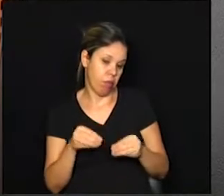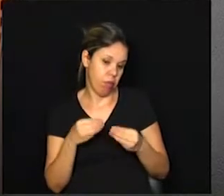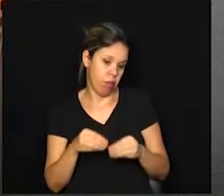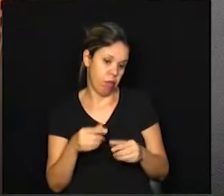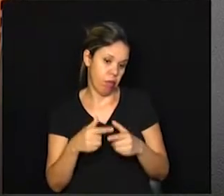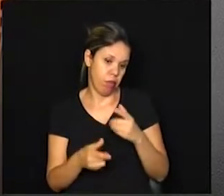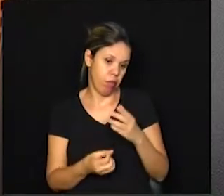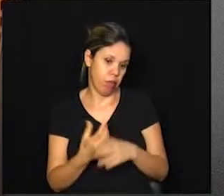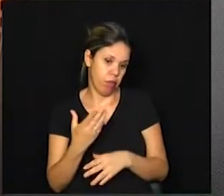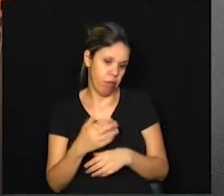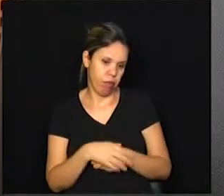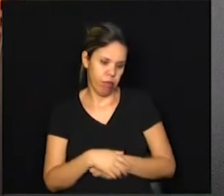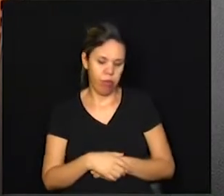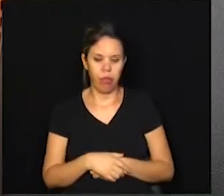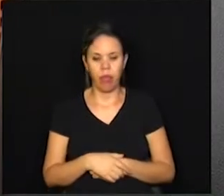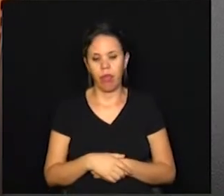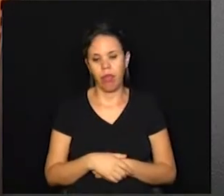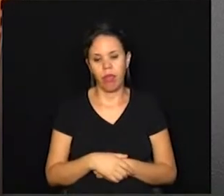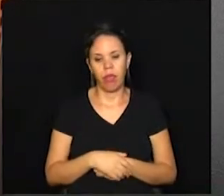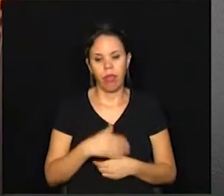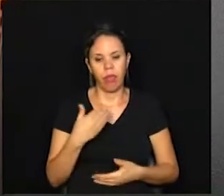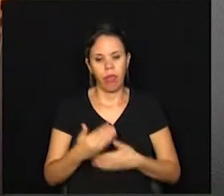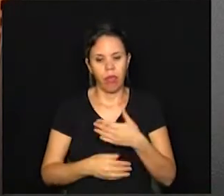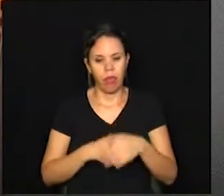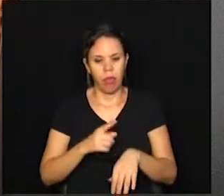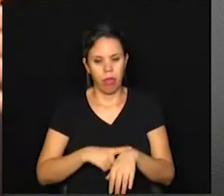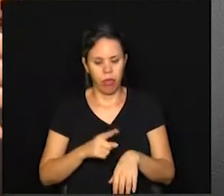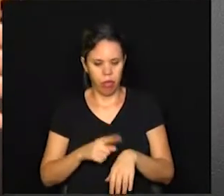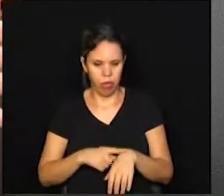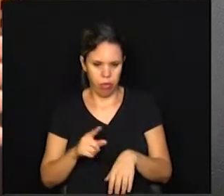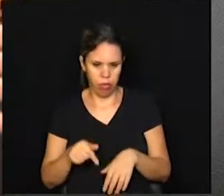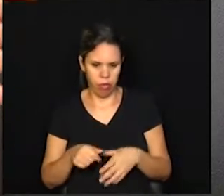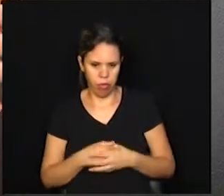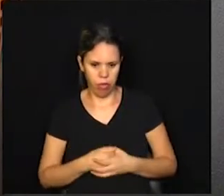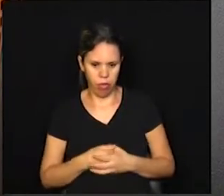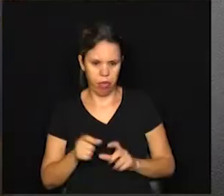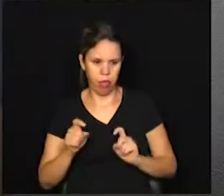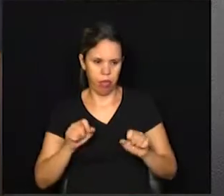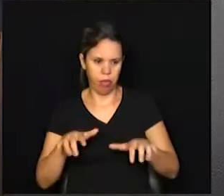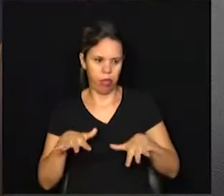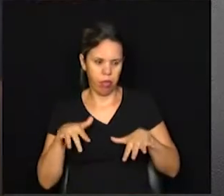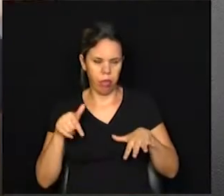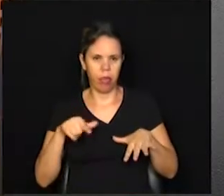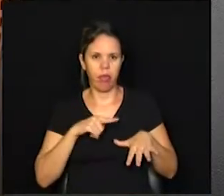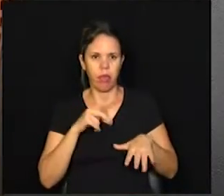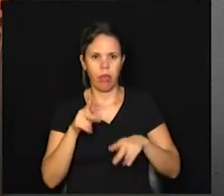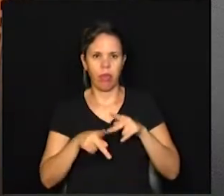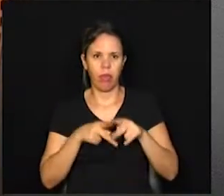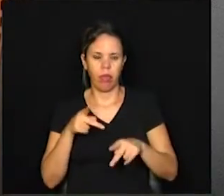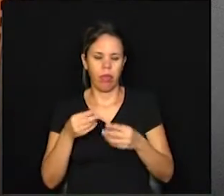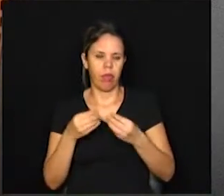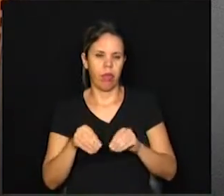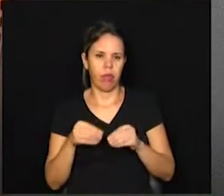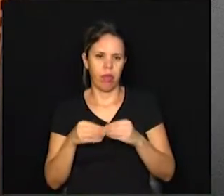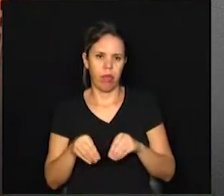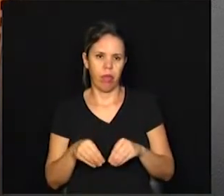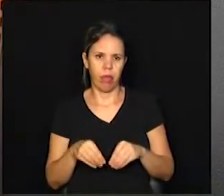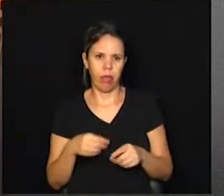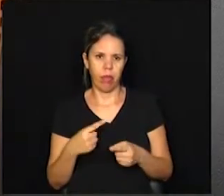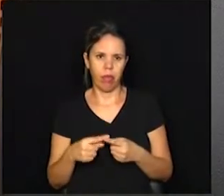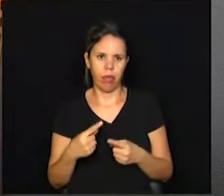estão ocorrendo a cada momento, nesse momento de audiência aqui, tem gente sendo lesada. Por